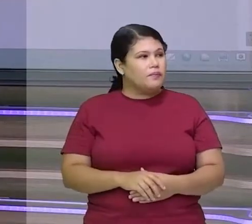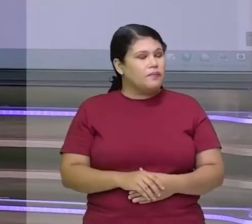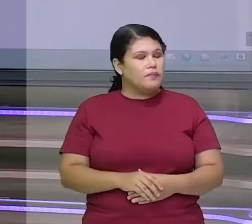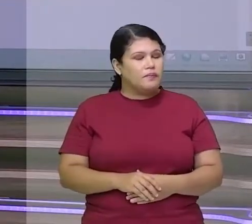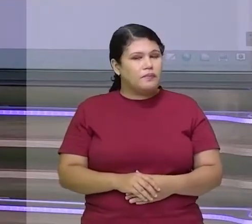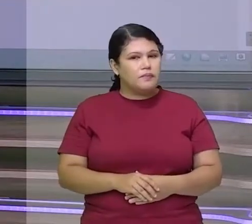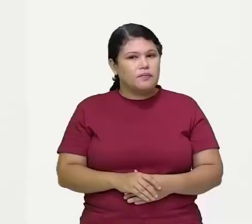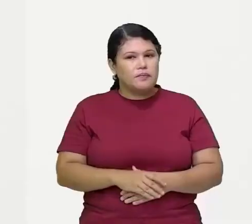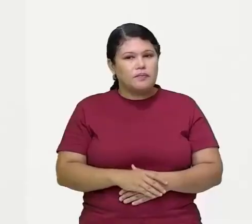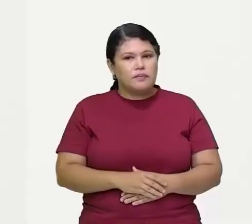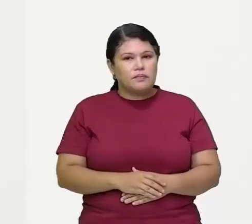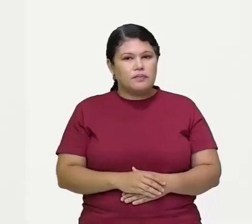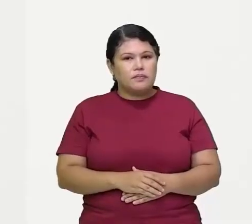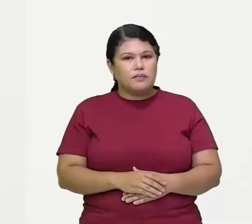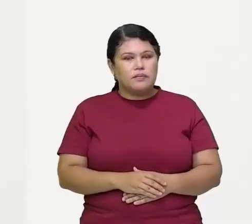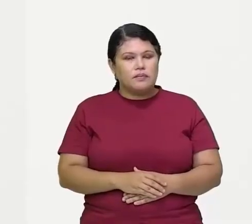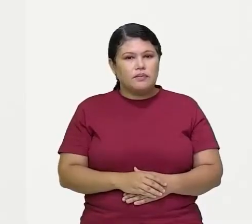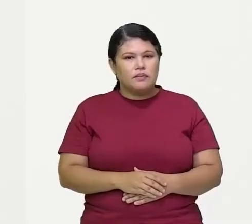tratava.